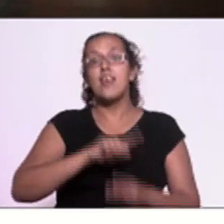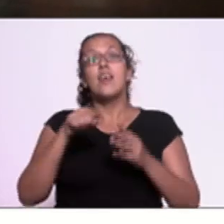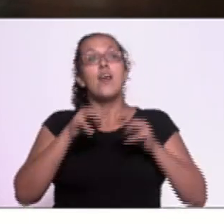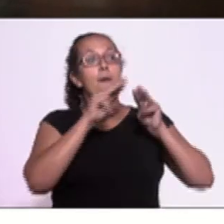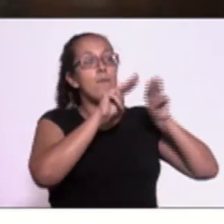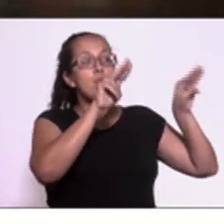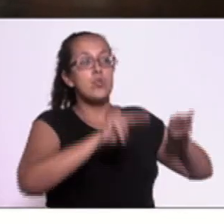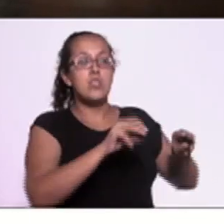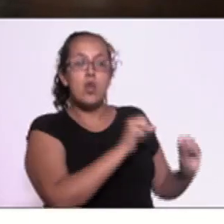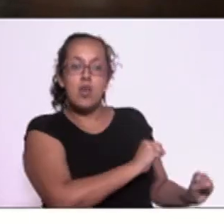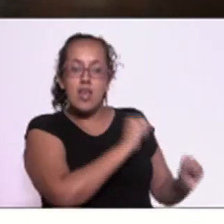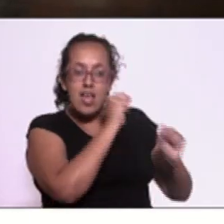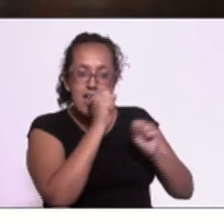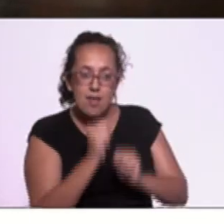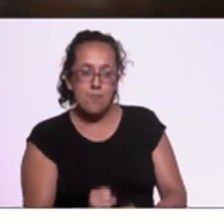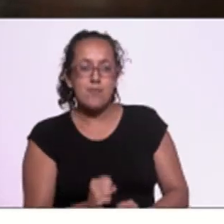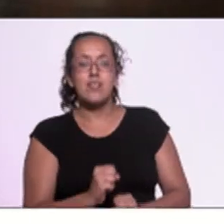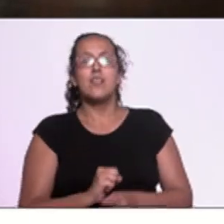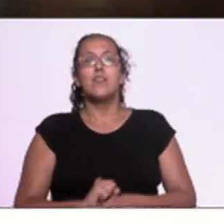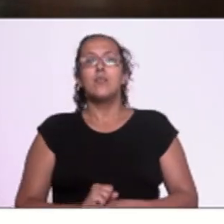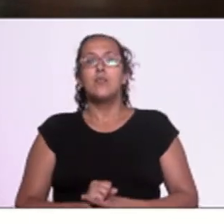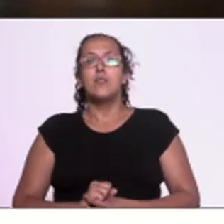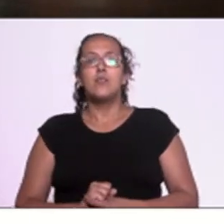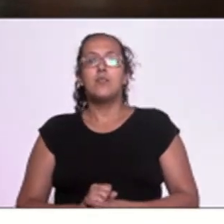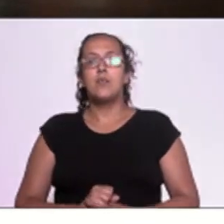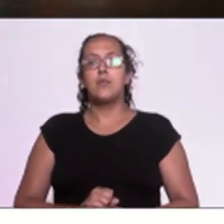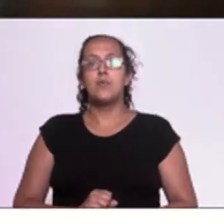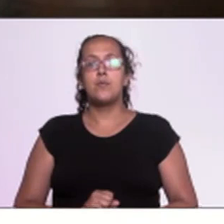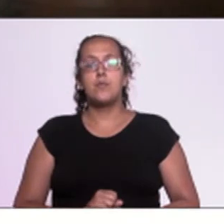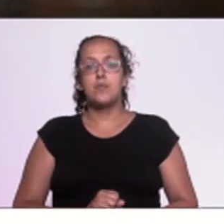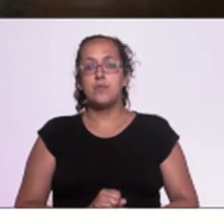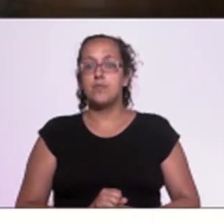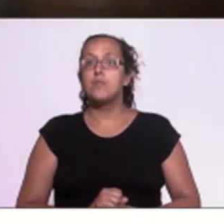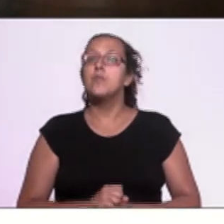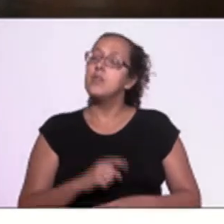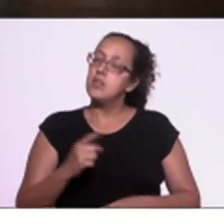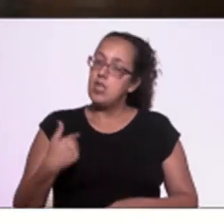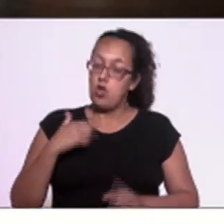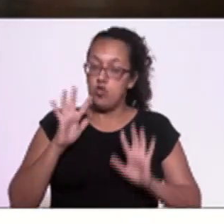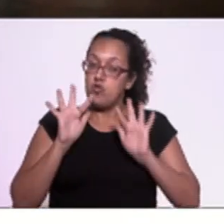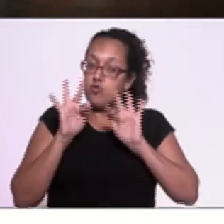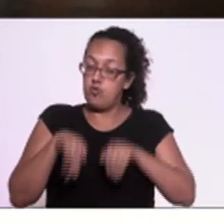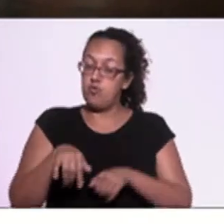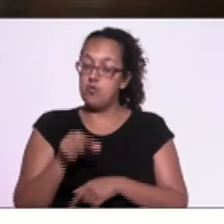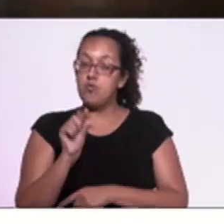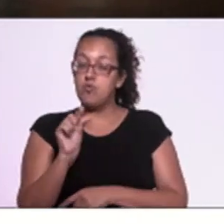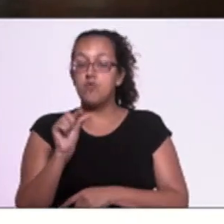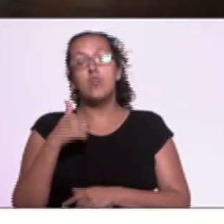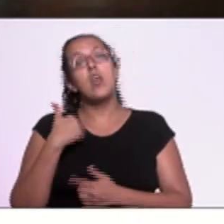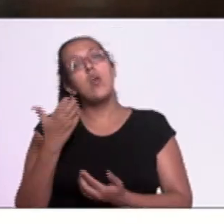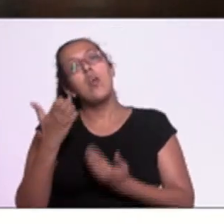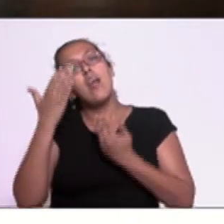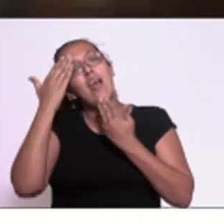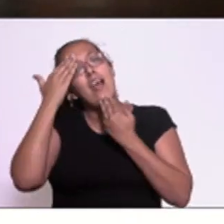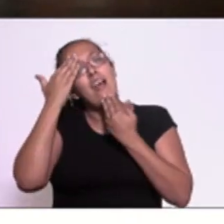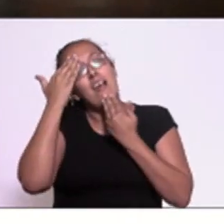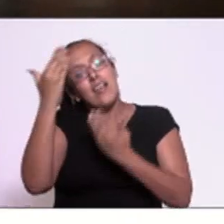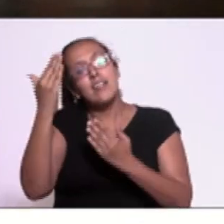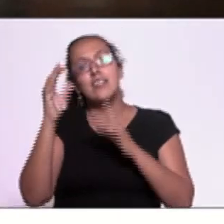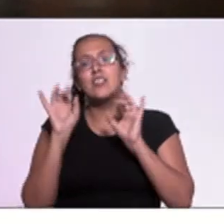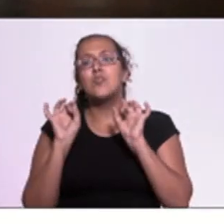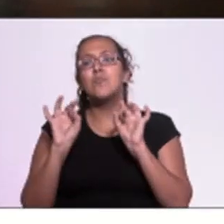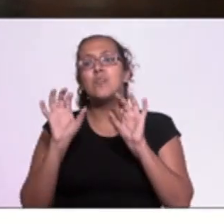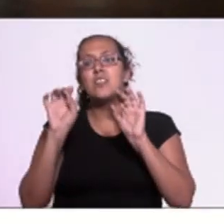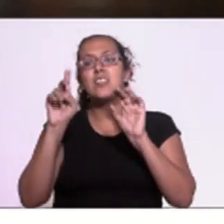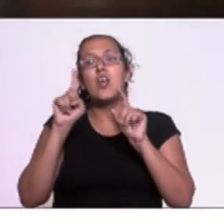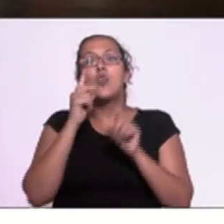Versiani, Daniela Matera e Henrique Carvalho. Já me encaminhando para o final, quero fazer agradecimentos especiais a